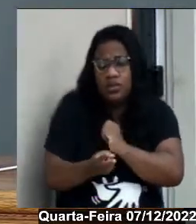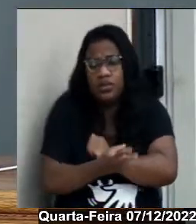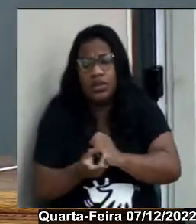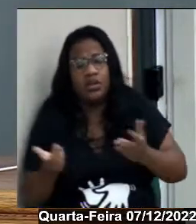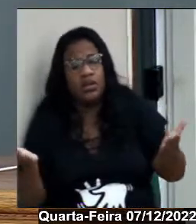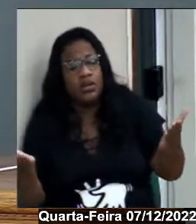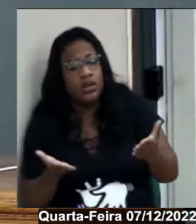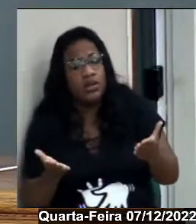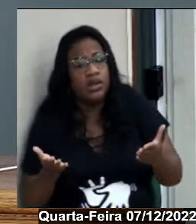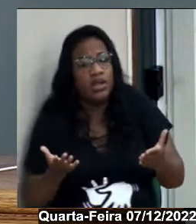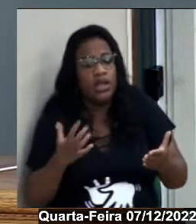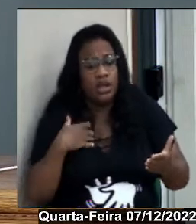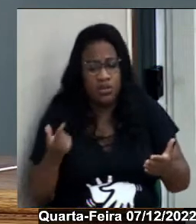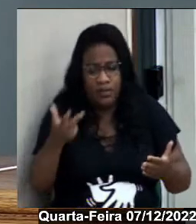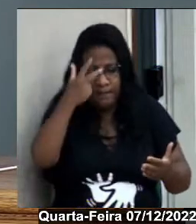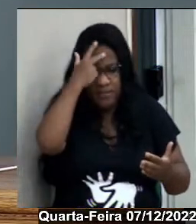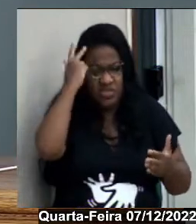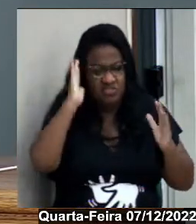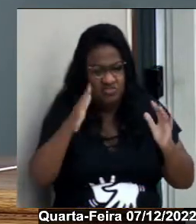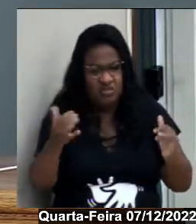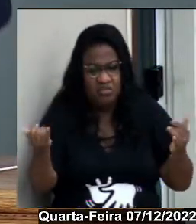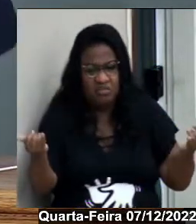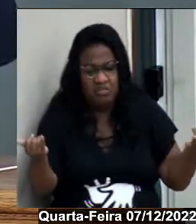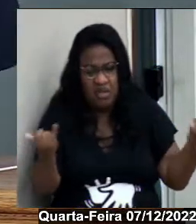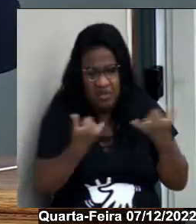Até mesmo quando fui ameaçado,